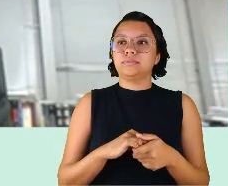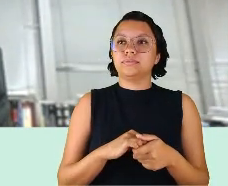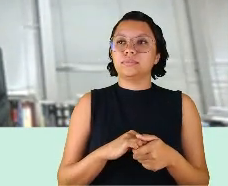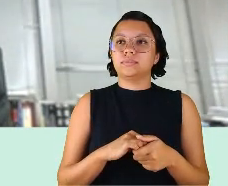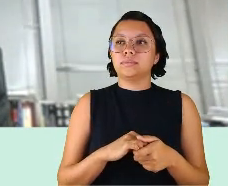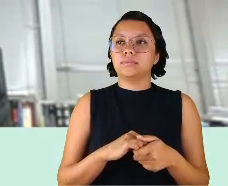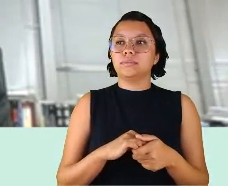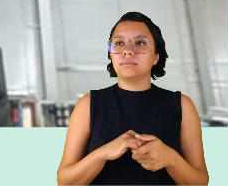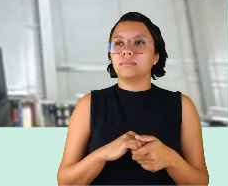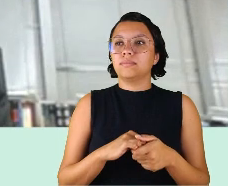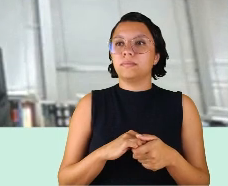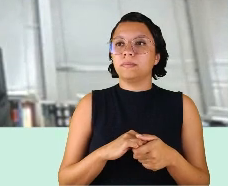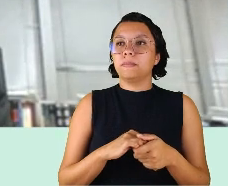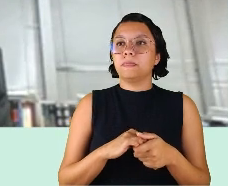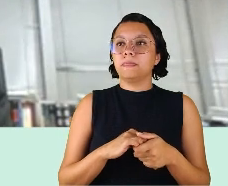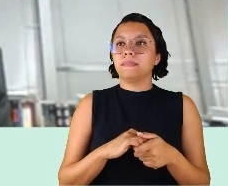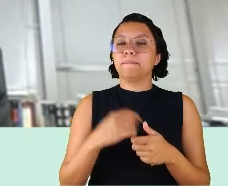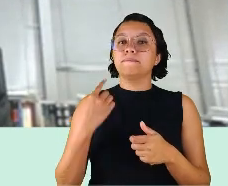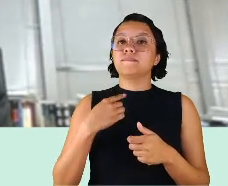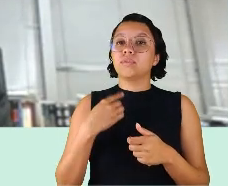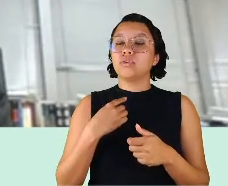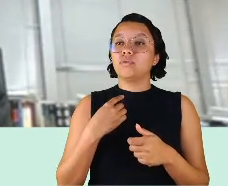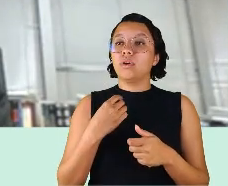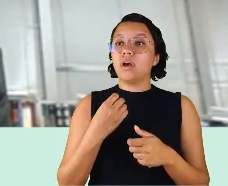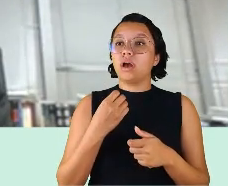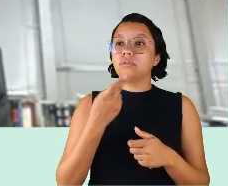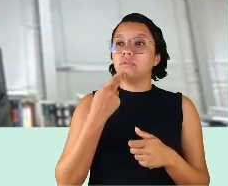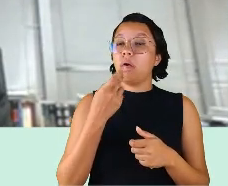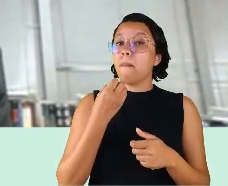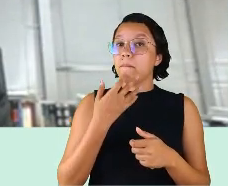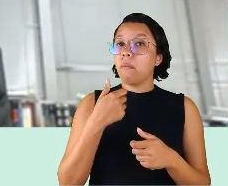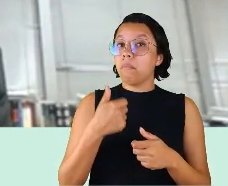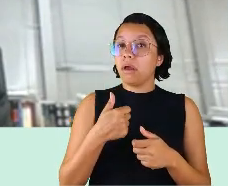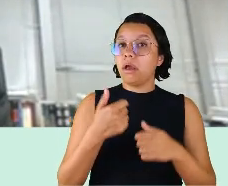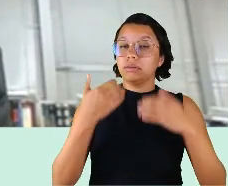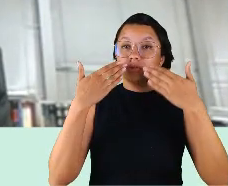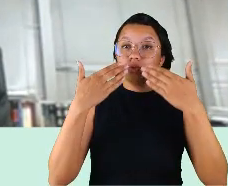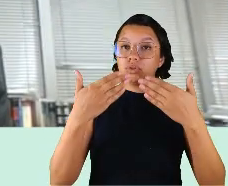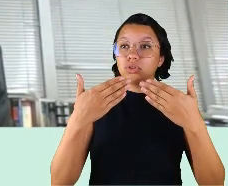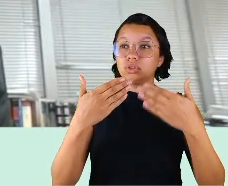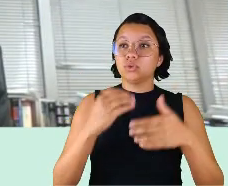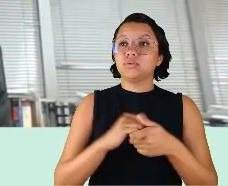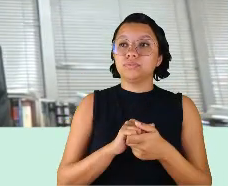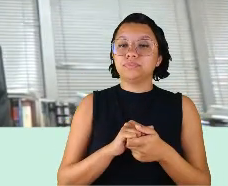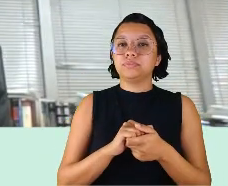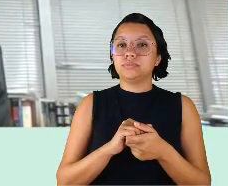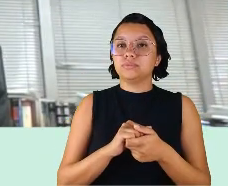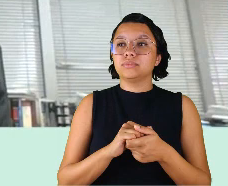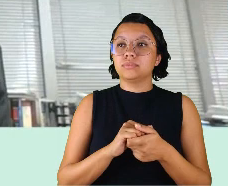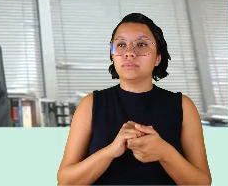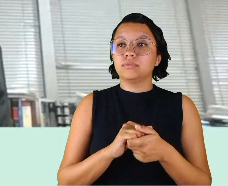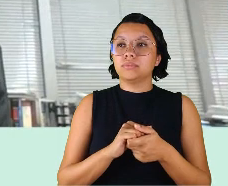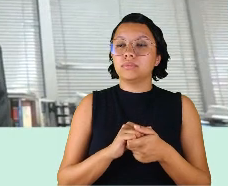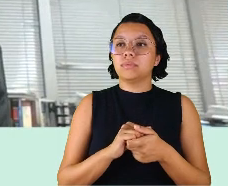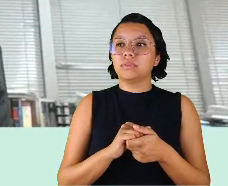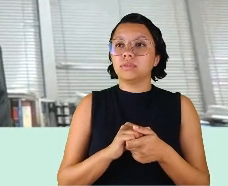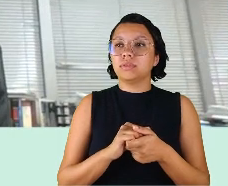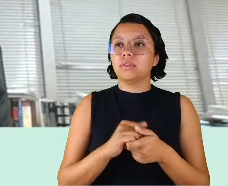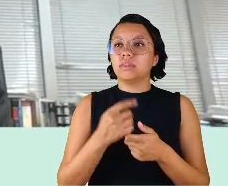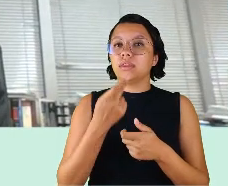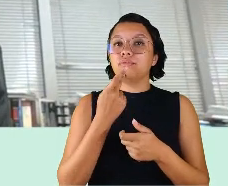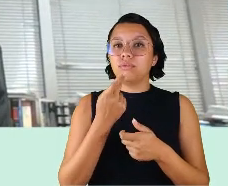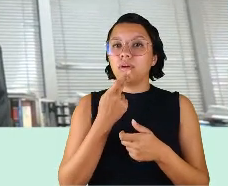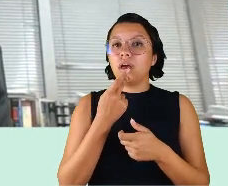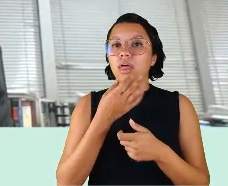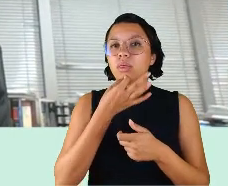são... O feedback dos advogados é bom também em relação às audiências, né? Oi? Feedback dos advogados também, das partes, é